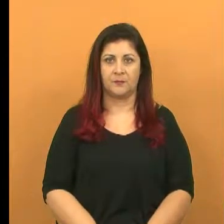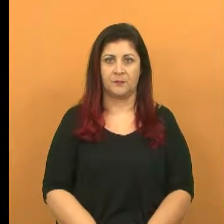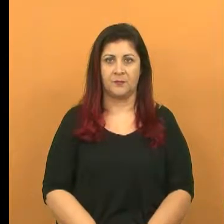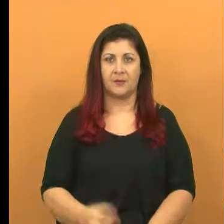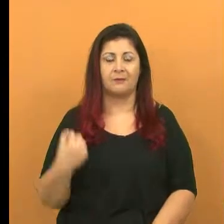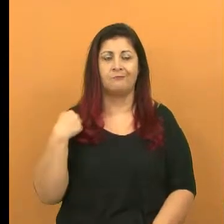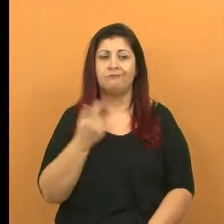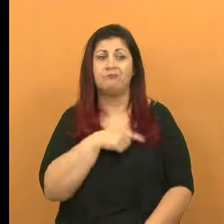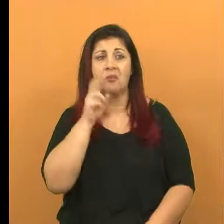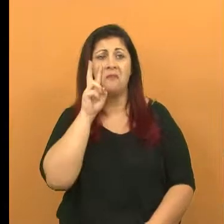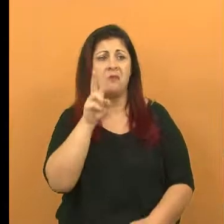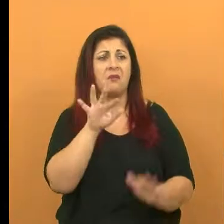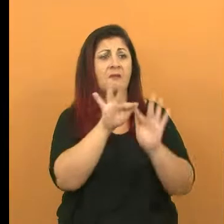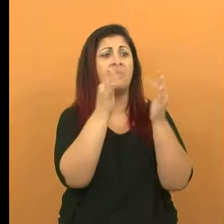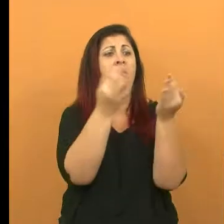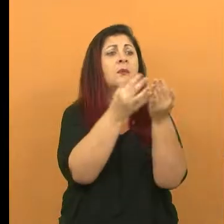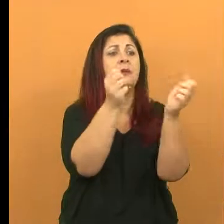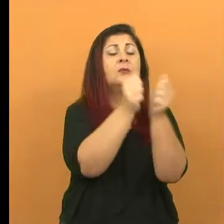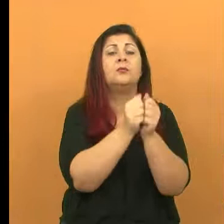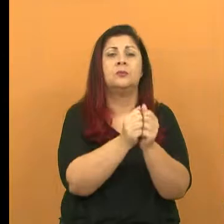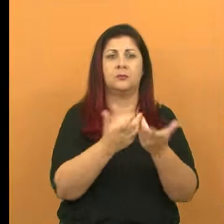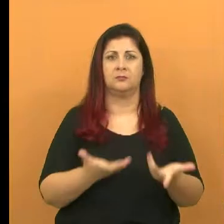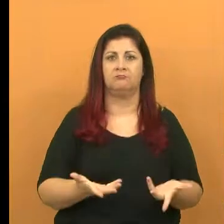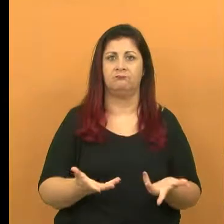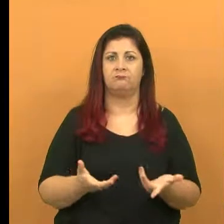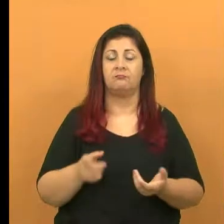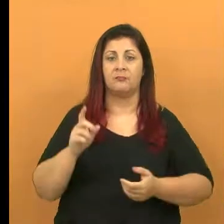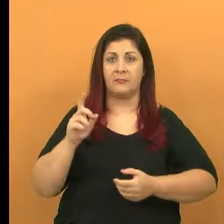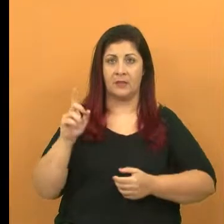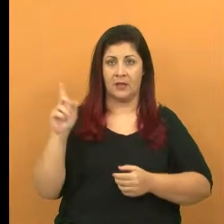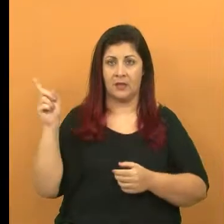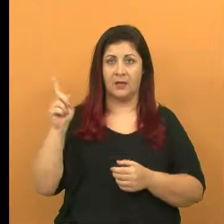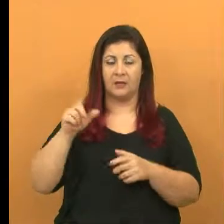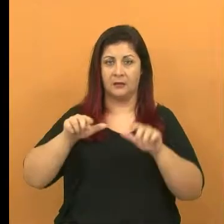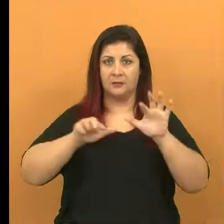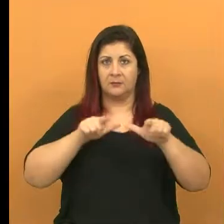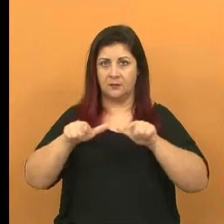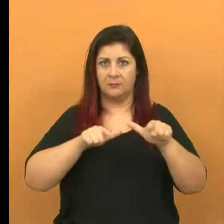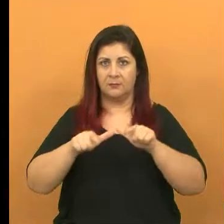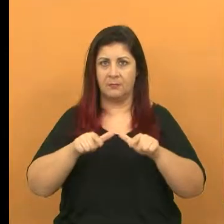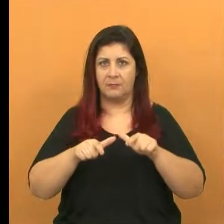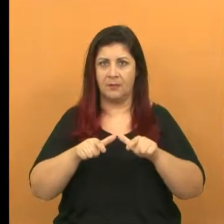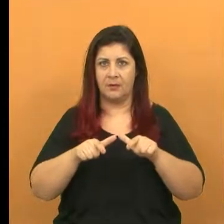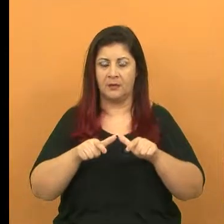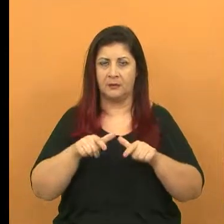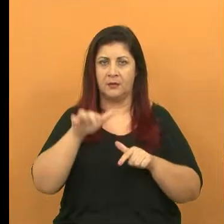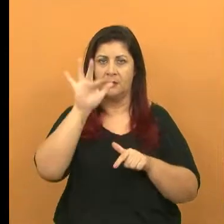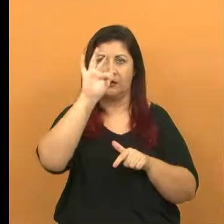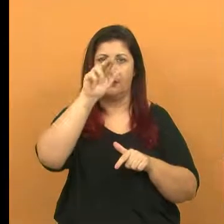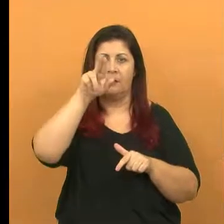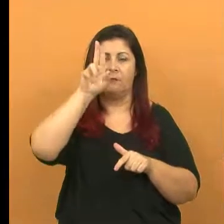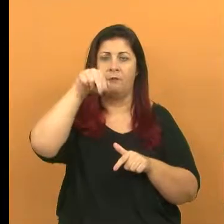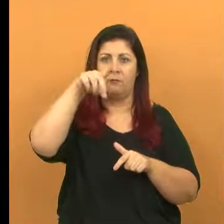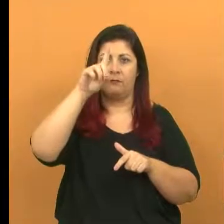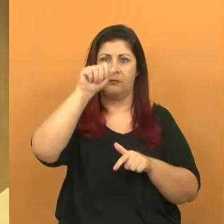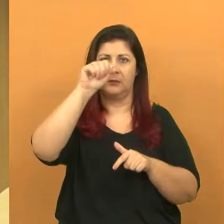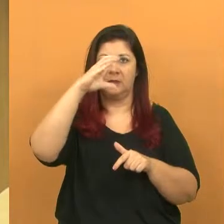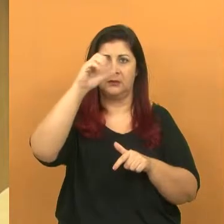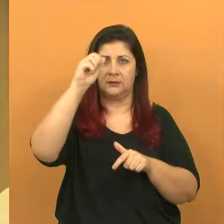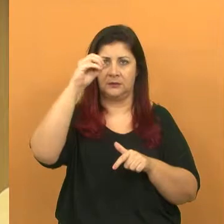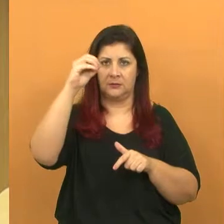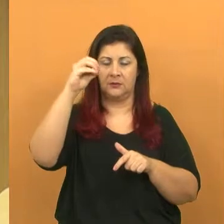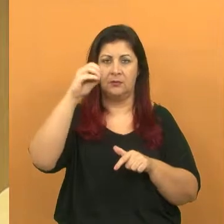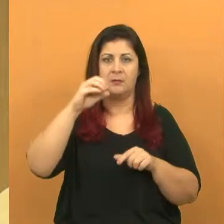essa aproximação? No meu trabalho na Fundação Casa, quando a gente faz roda de conversa, pode tirar a foto, por